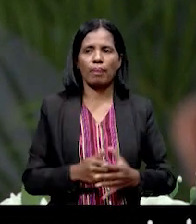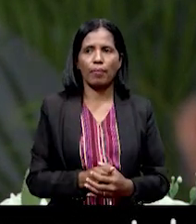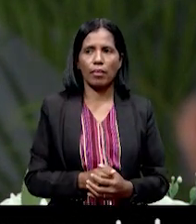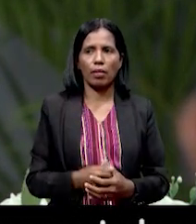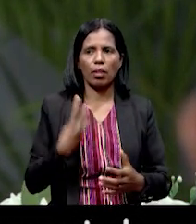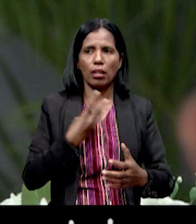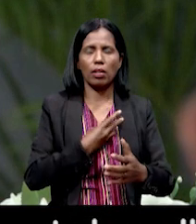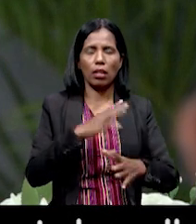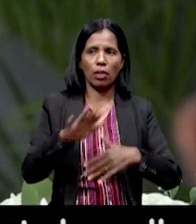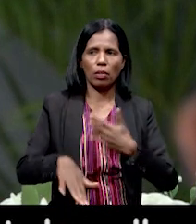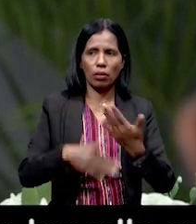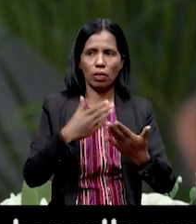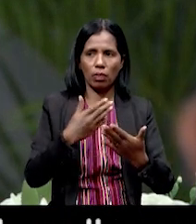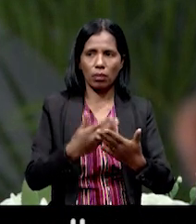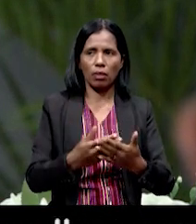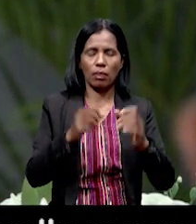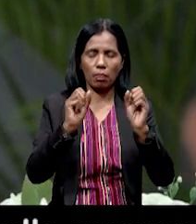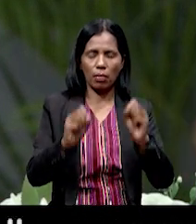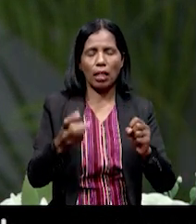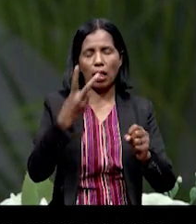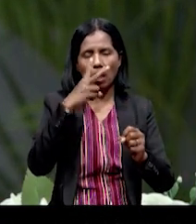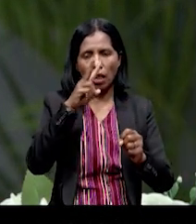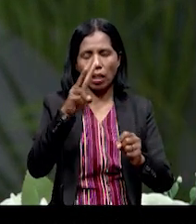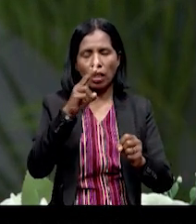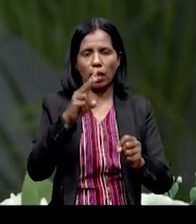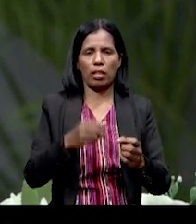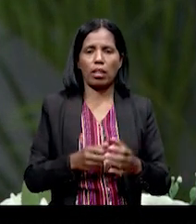itabela é Hot, como um gaitua, com a boa